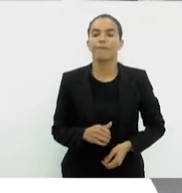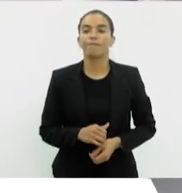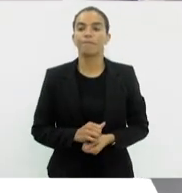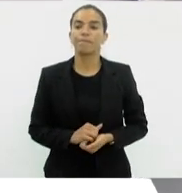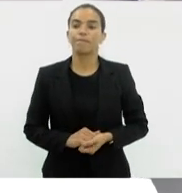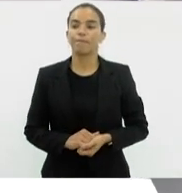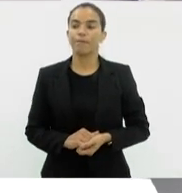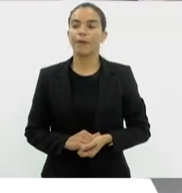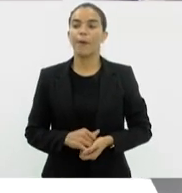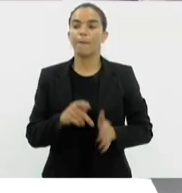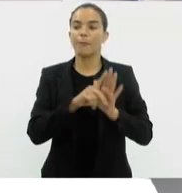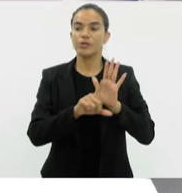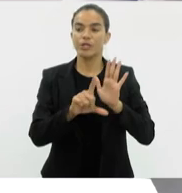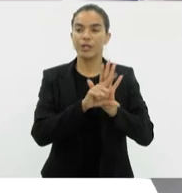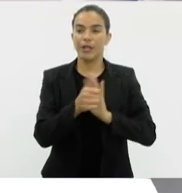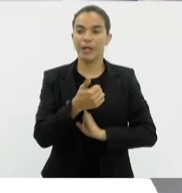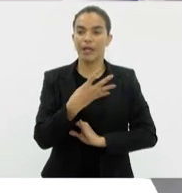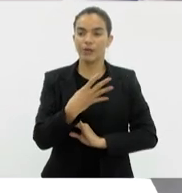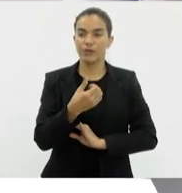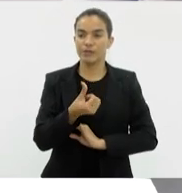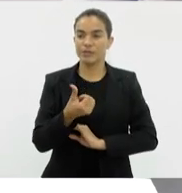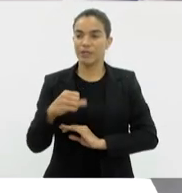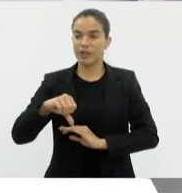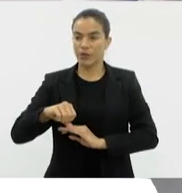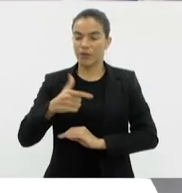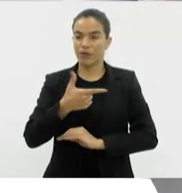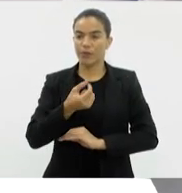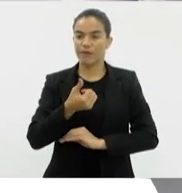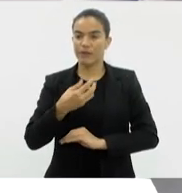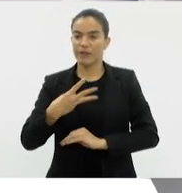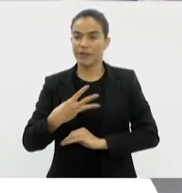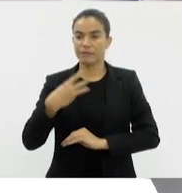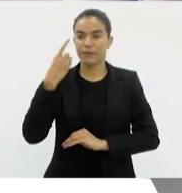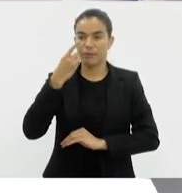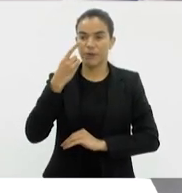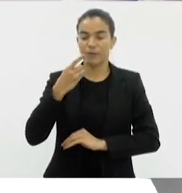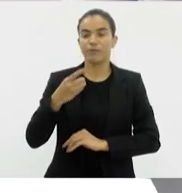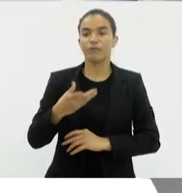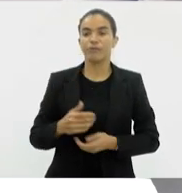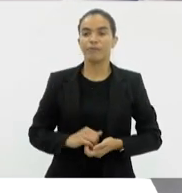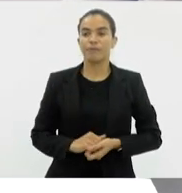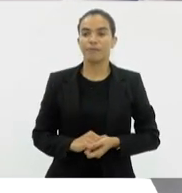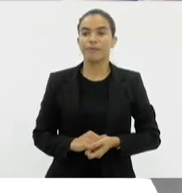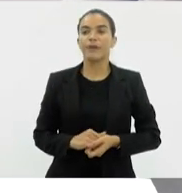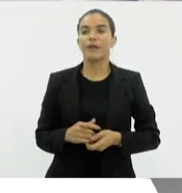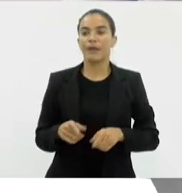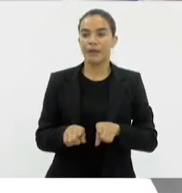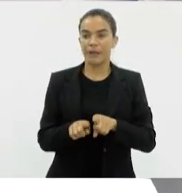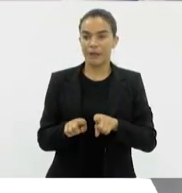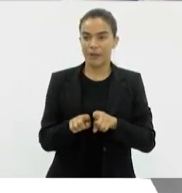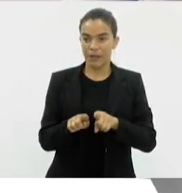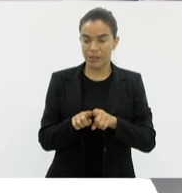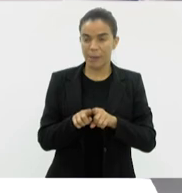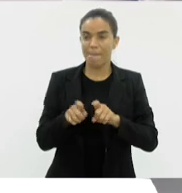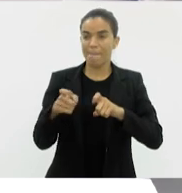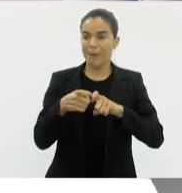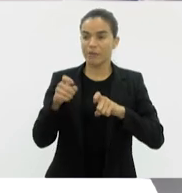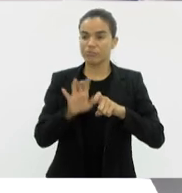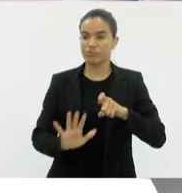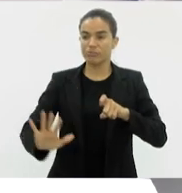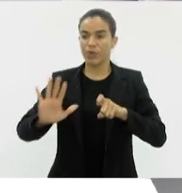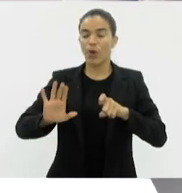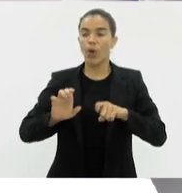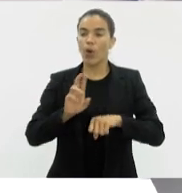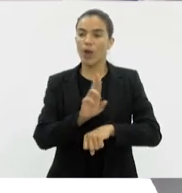Delaroli. Projeto de lei 1469 de 23, de autoria do deputado Rodrigo Amorim, que proíbe a contratação de médico generalista ou